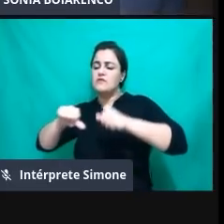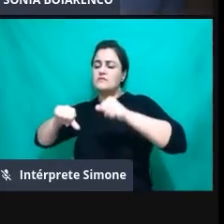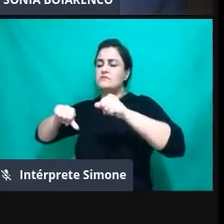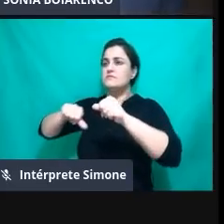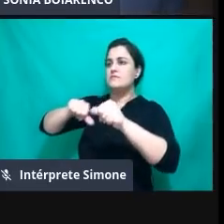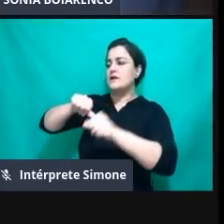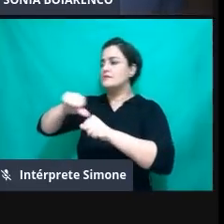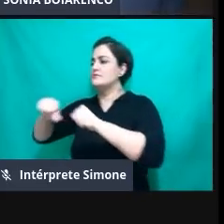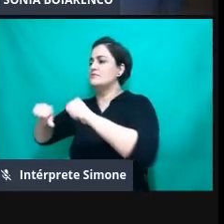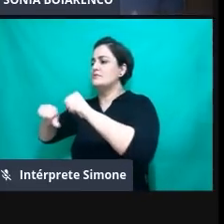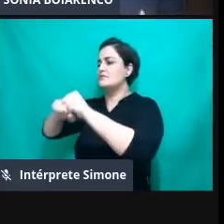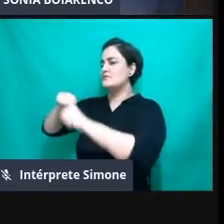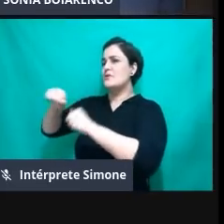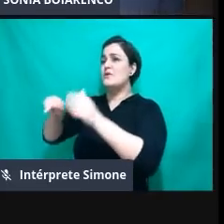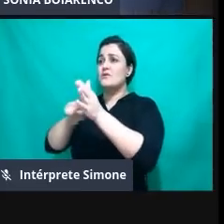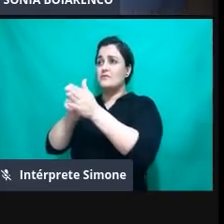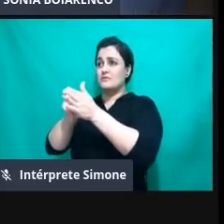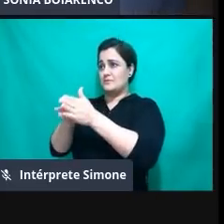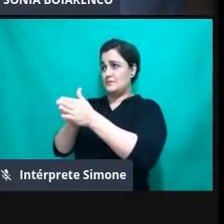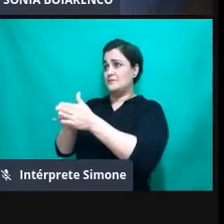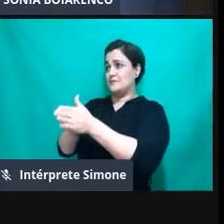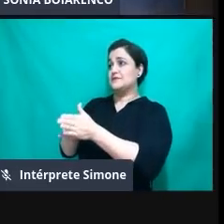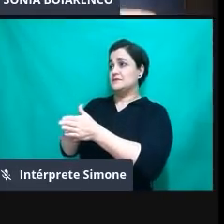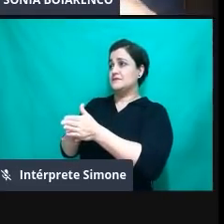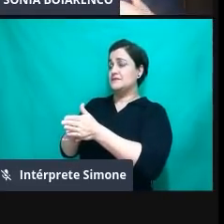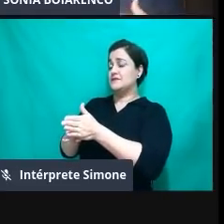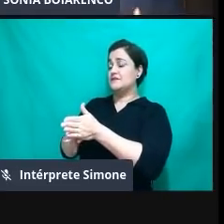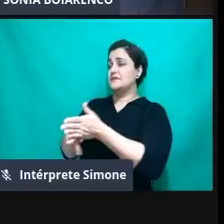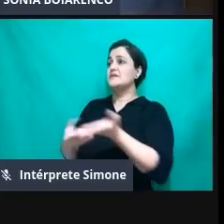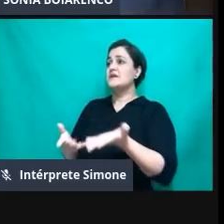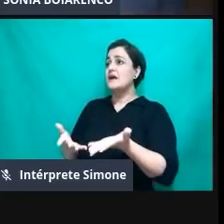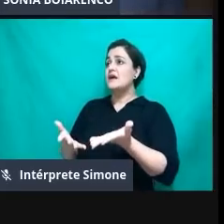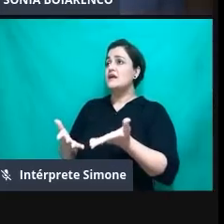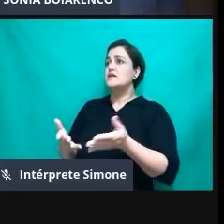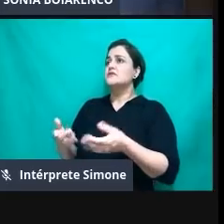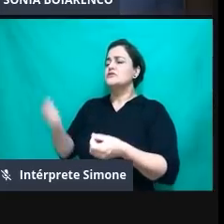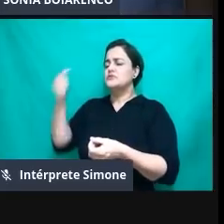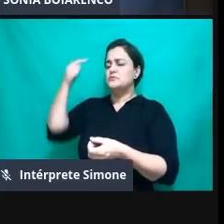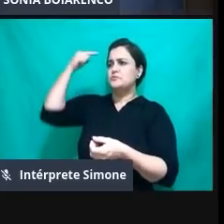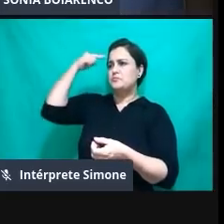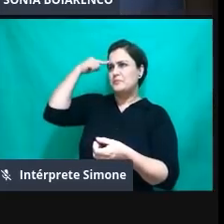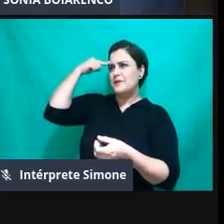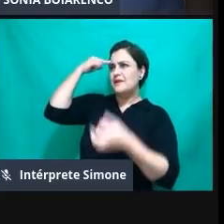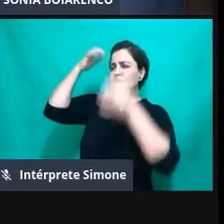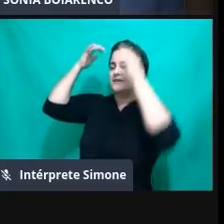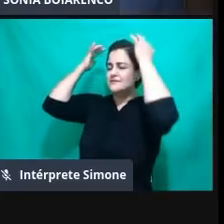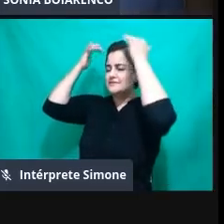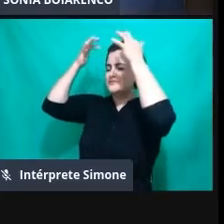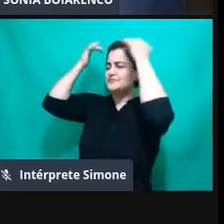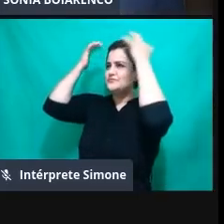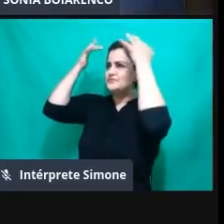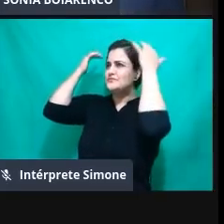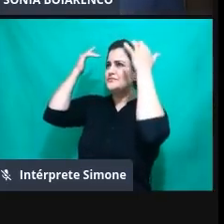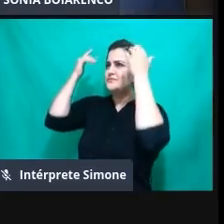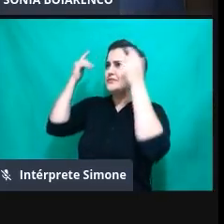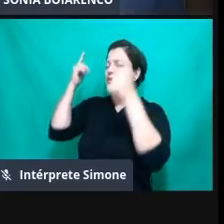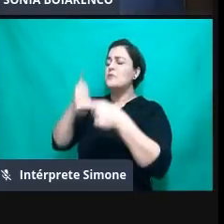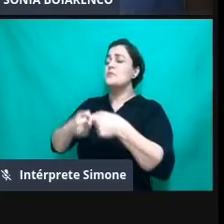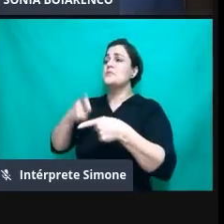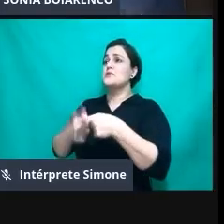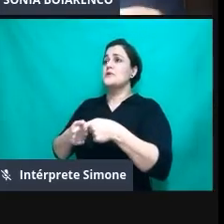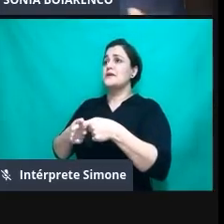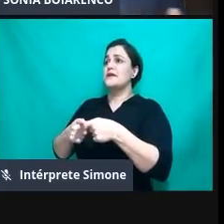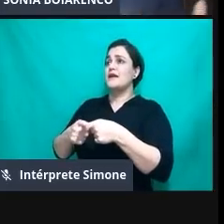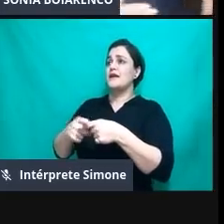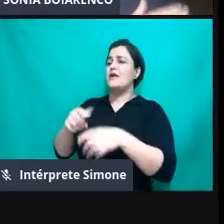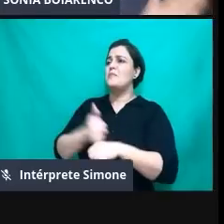ia avaliando esses documentos para sempre estar atualizando, melhorando sempre esses